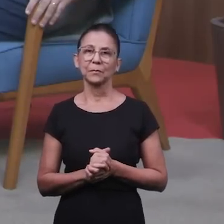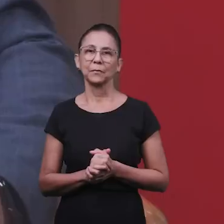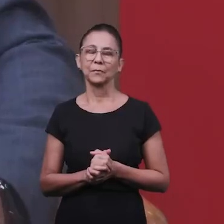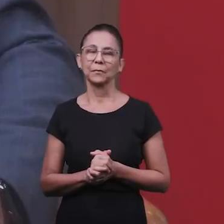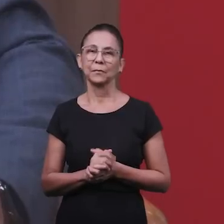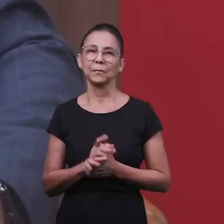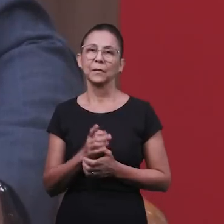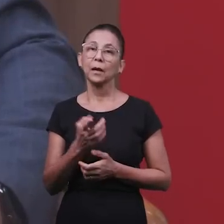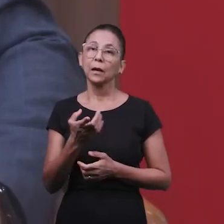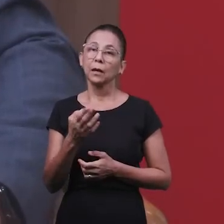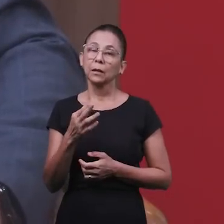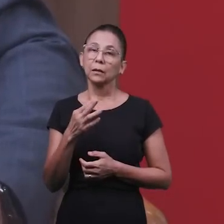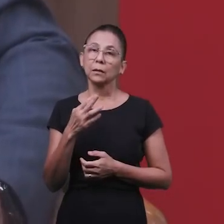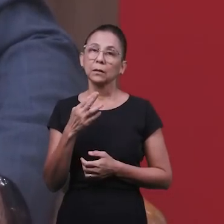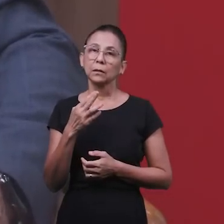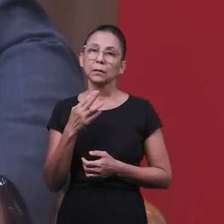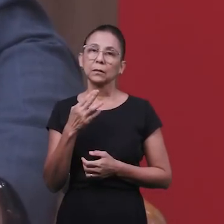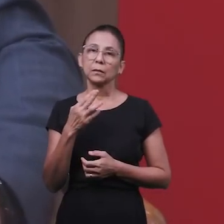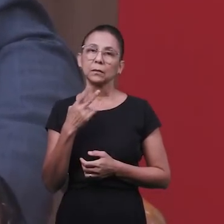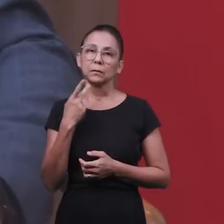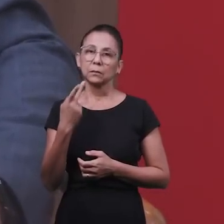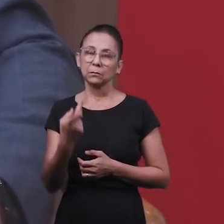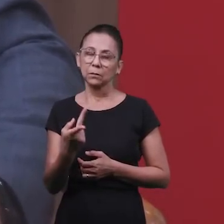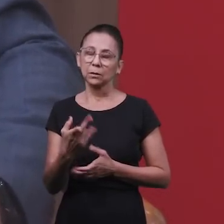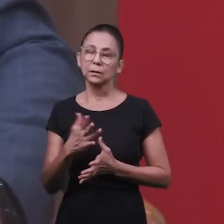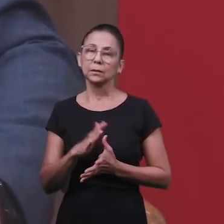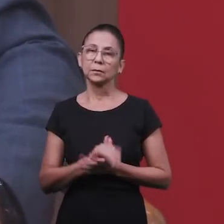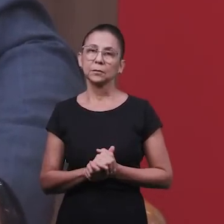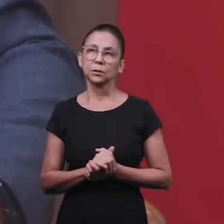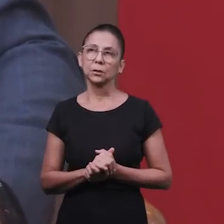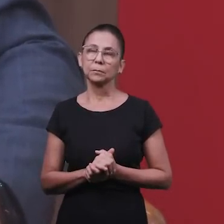Queridos, acabamos de abordar